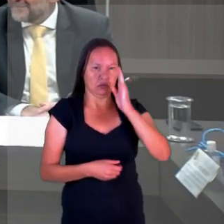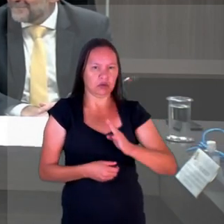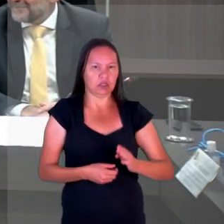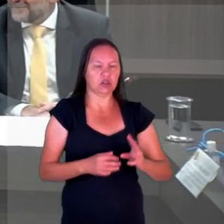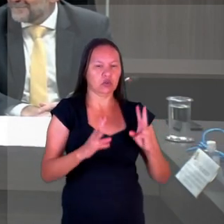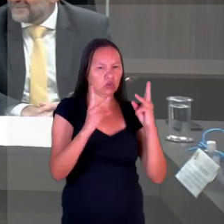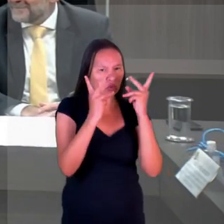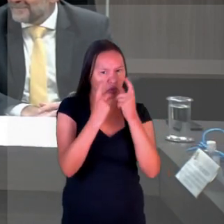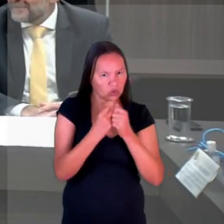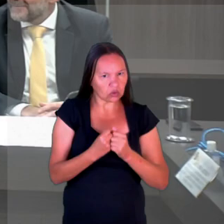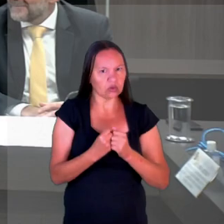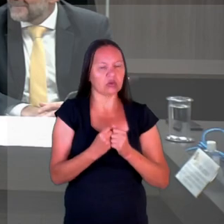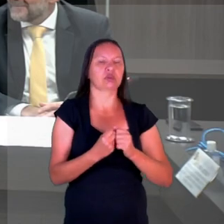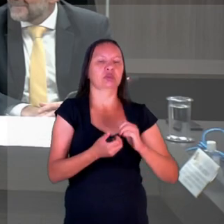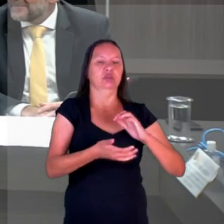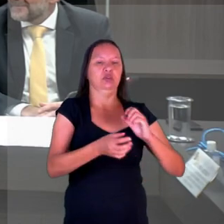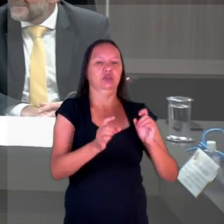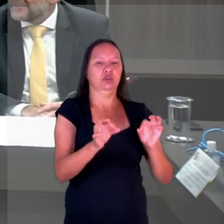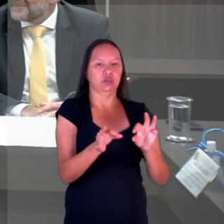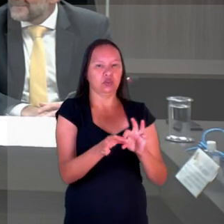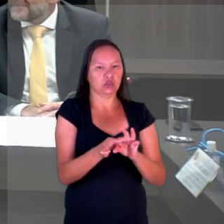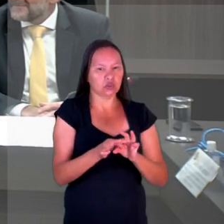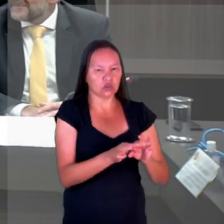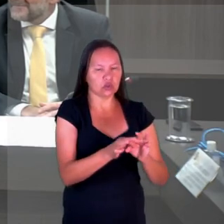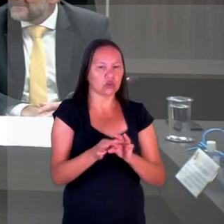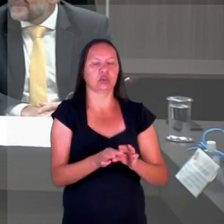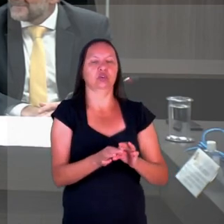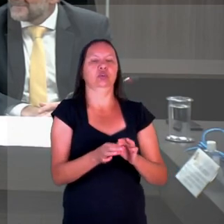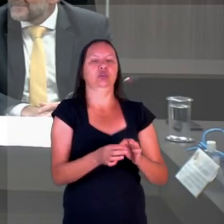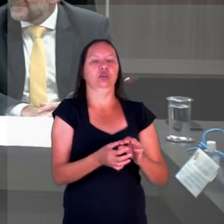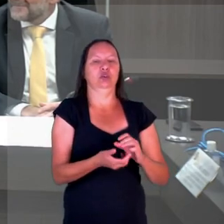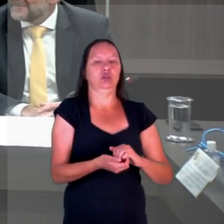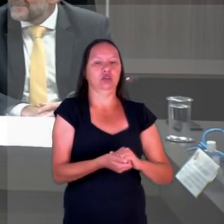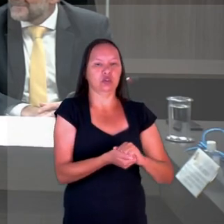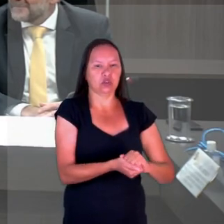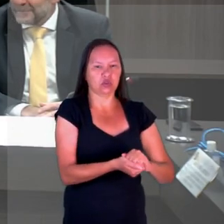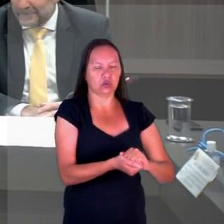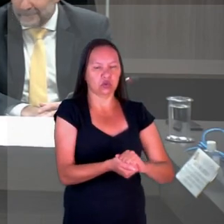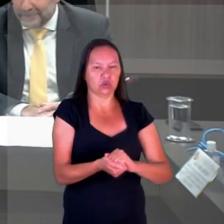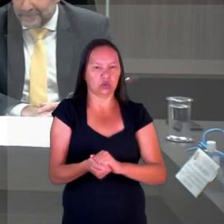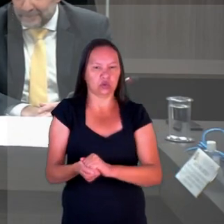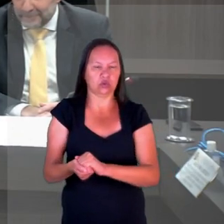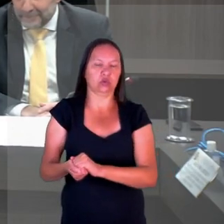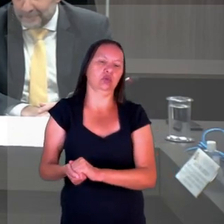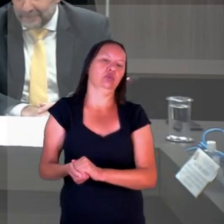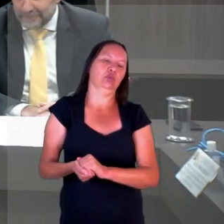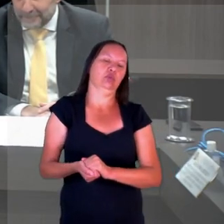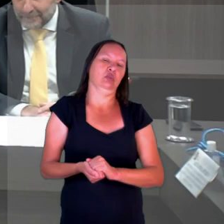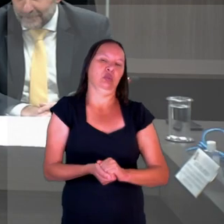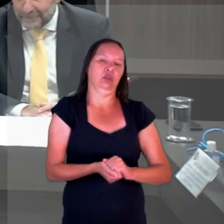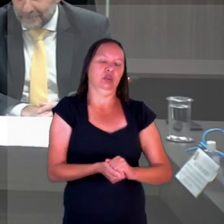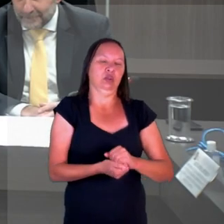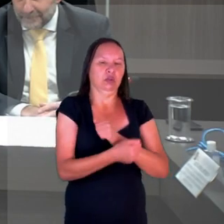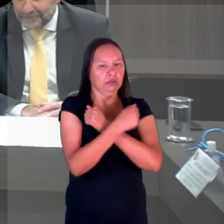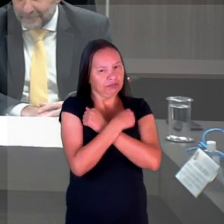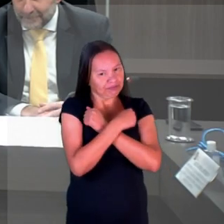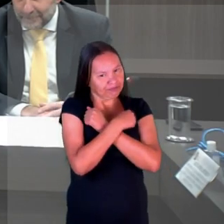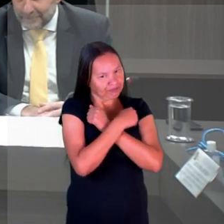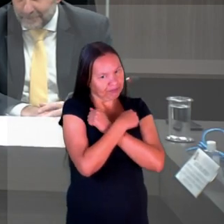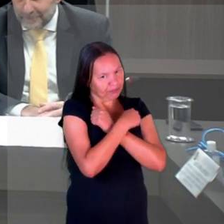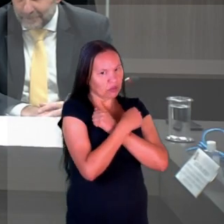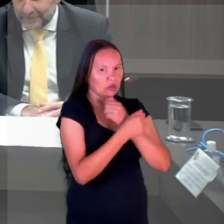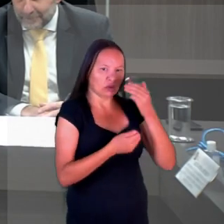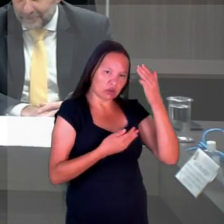inteiro integrantes do Poder Executivo eventualmente de outros órgãos sintam-se abraçados e